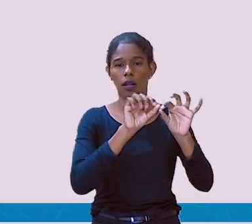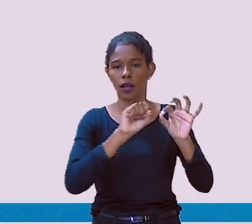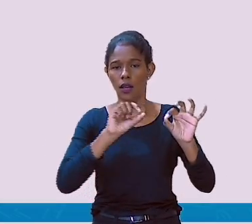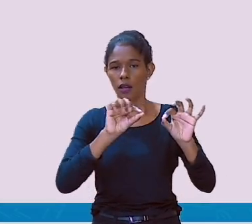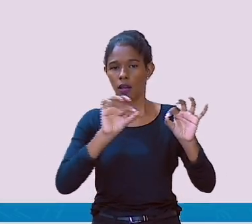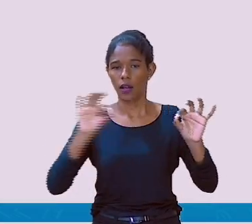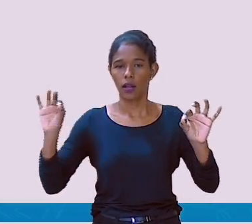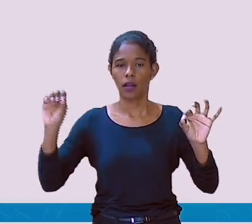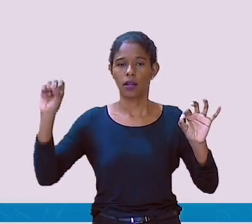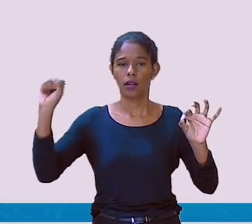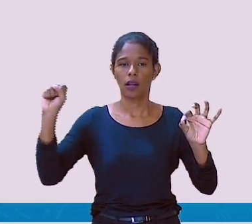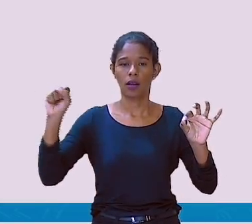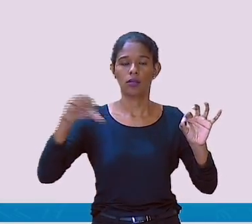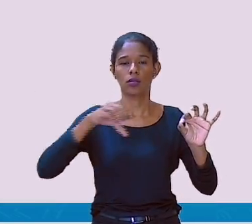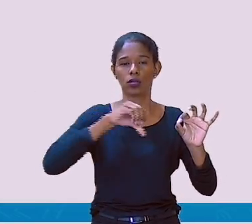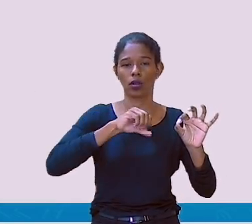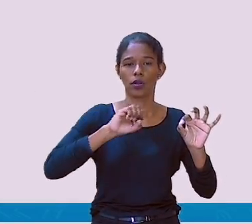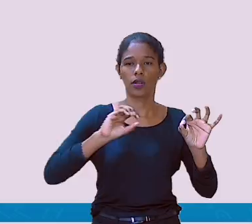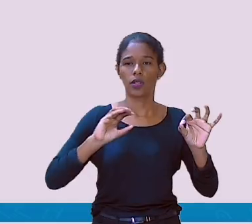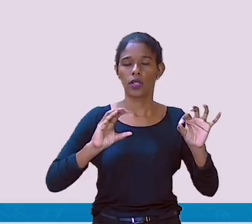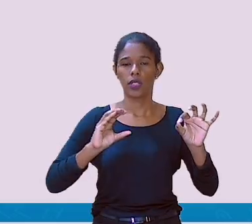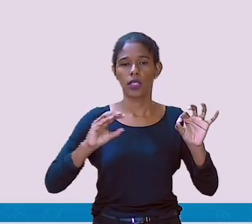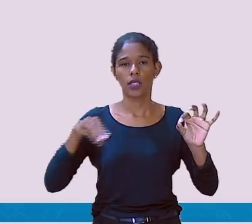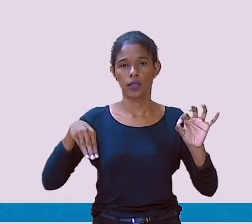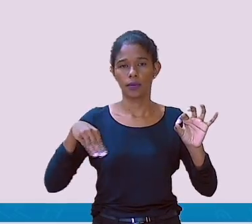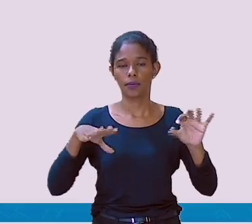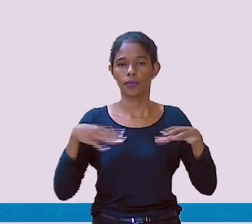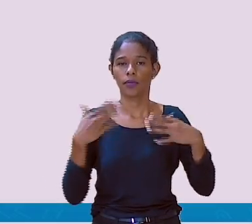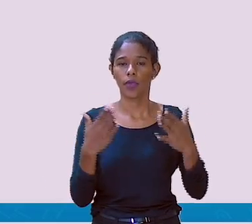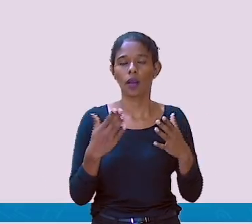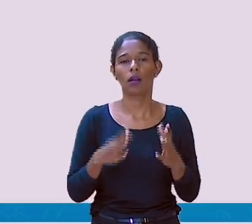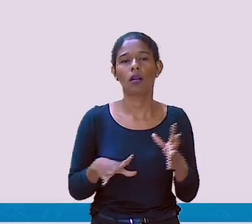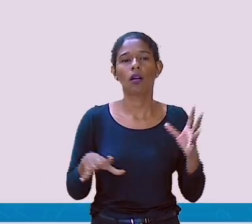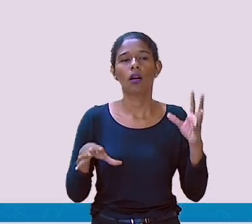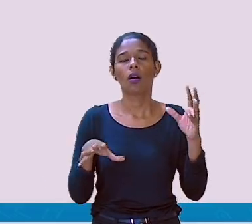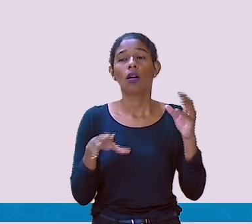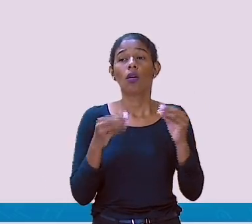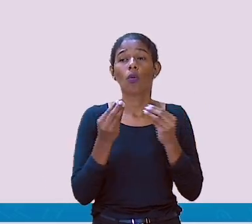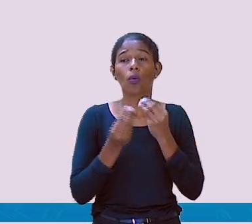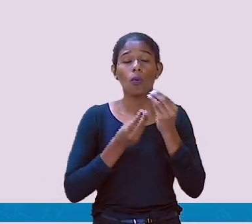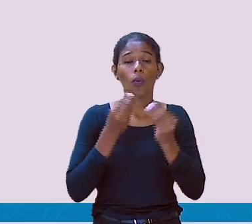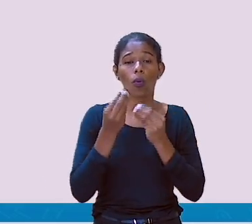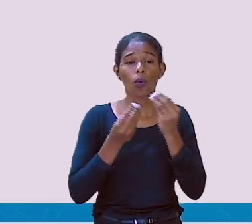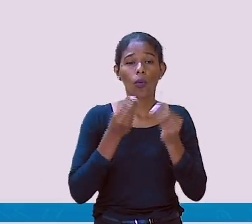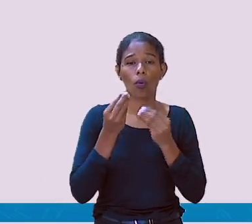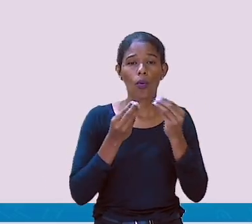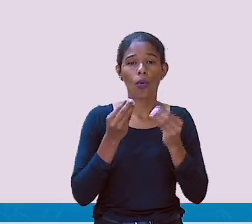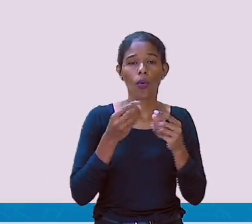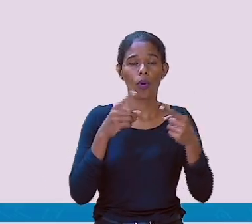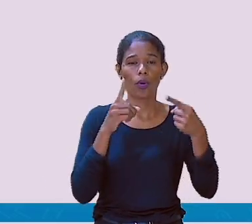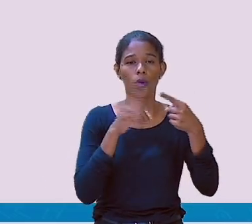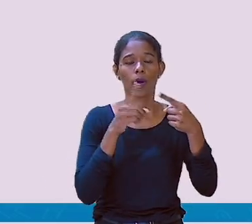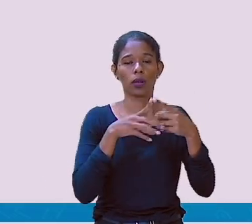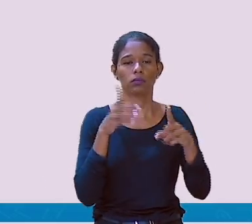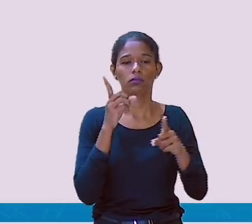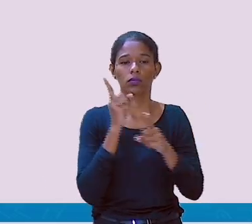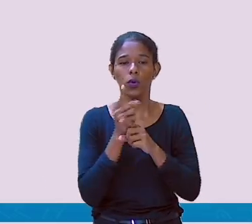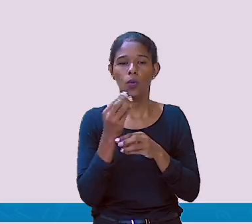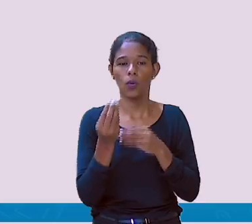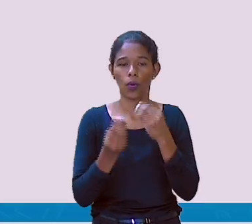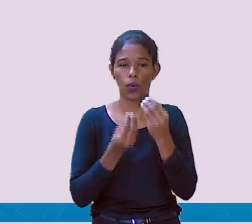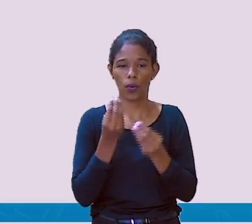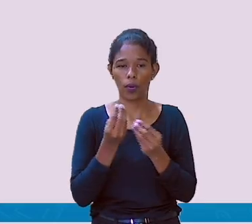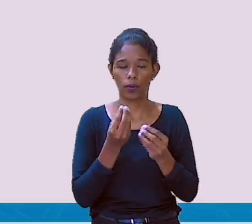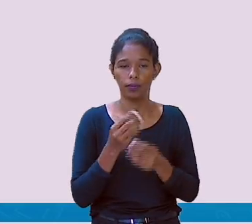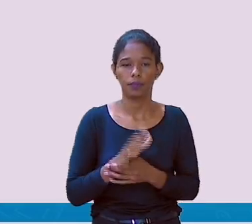centímetros. Calculando a razão entre as medidas do segmento, eu vou pegar PQ e a